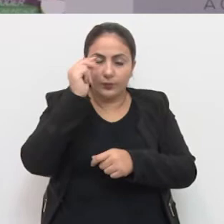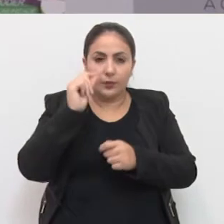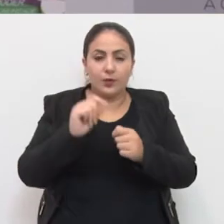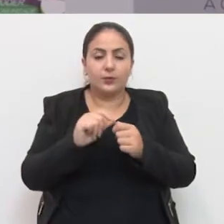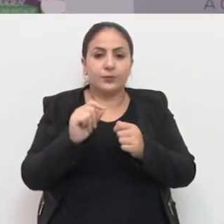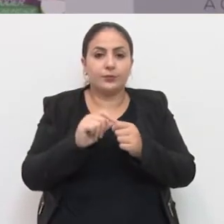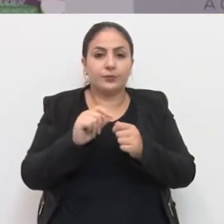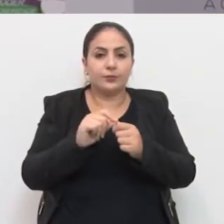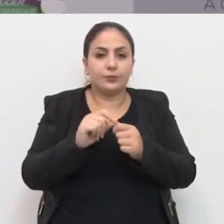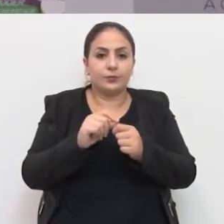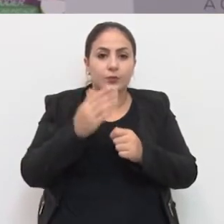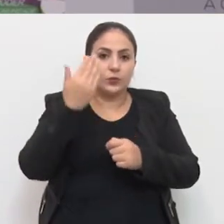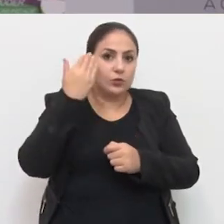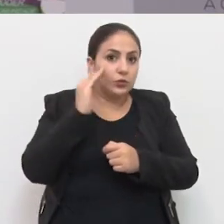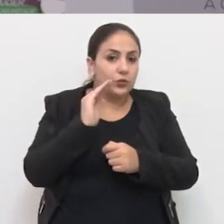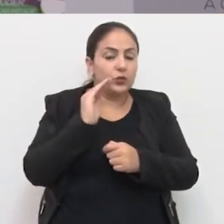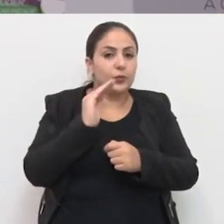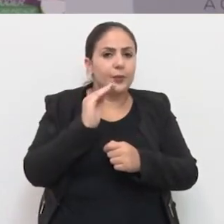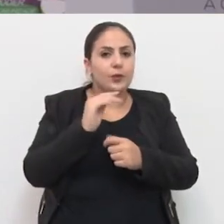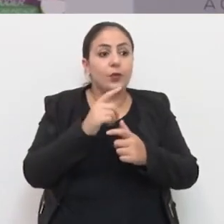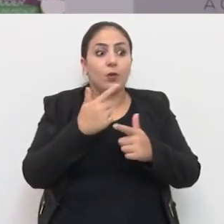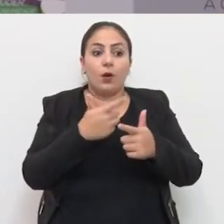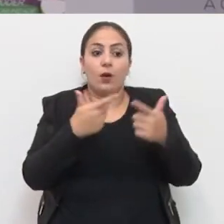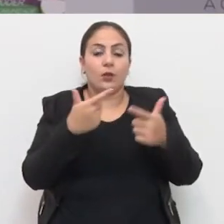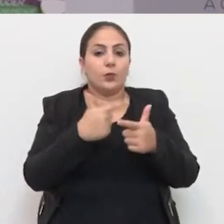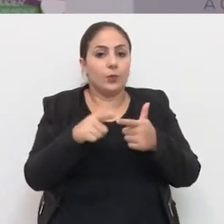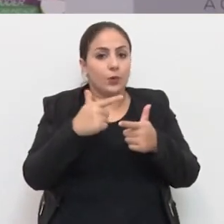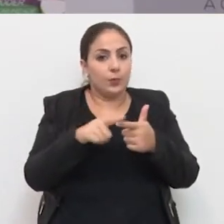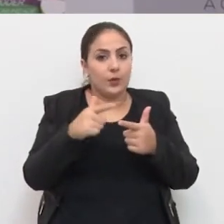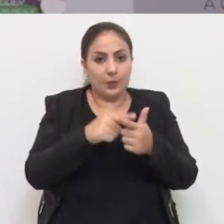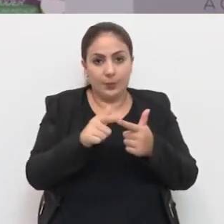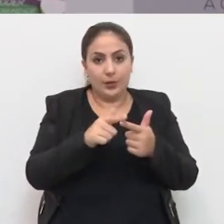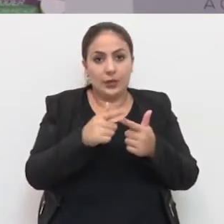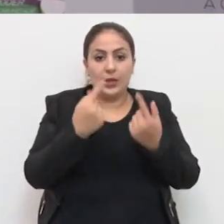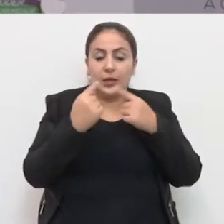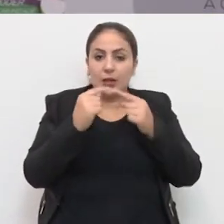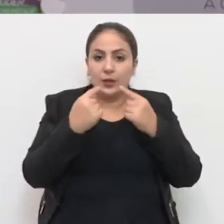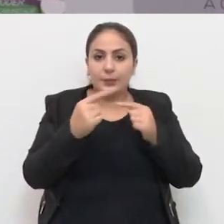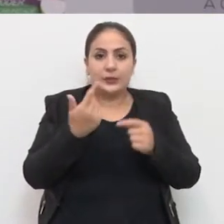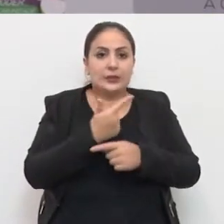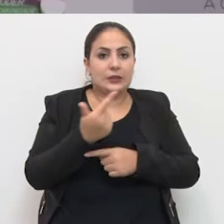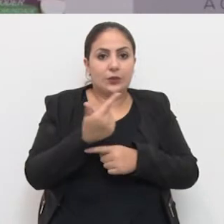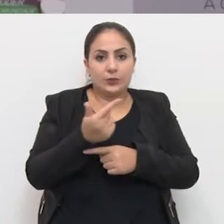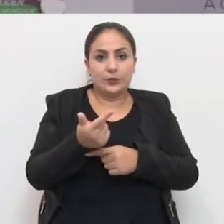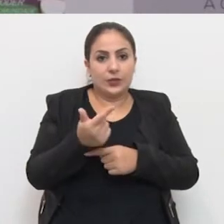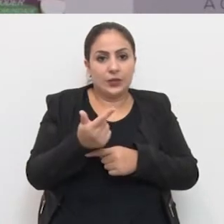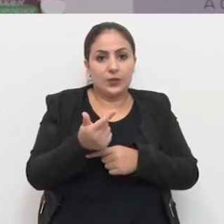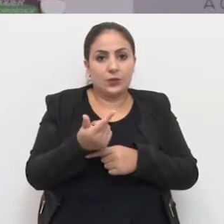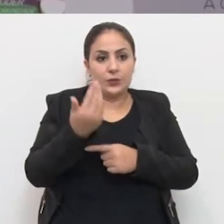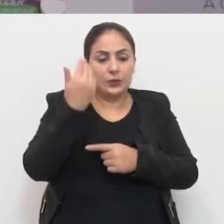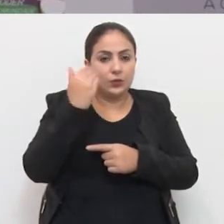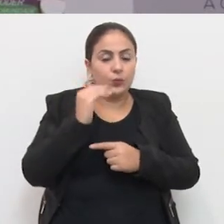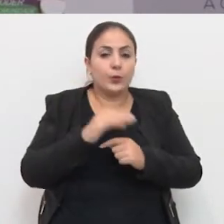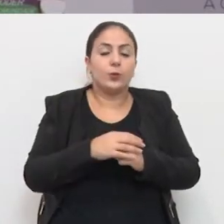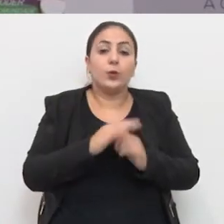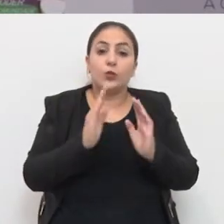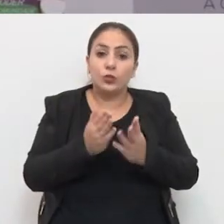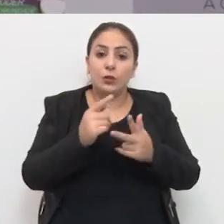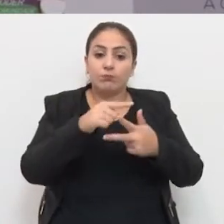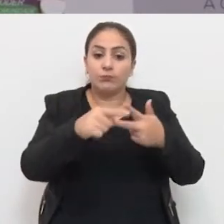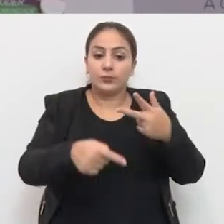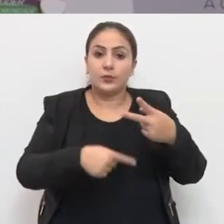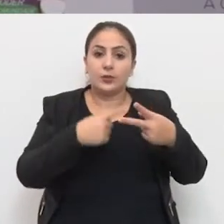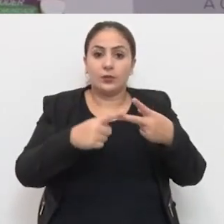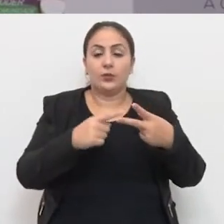alinhar o entendimento, porque isso é o grande problema que os açougues reclamam, que não há uma unificação do entendimento. Então esse já é o segundo